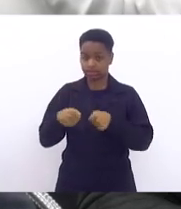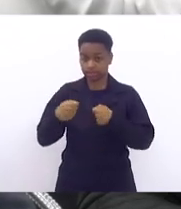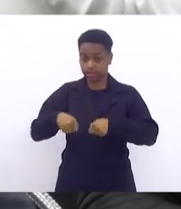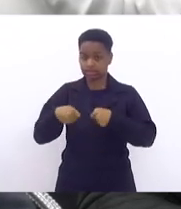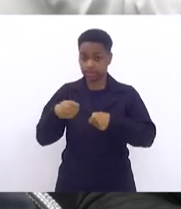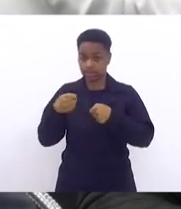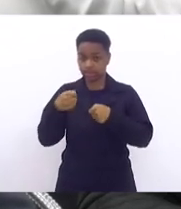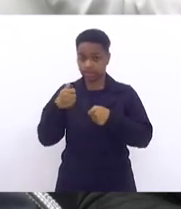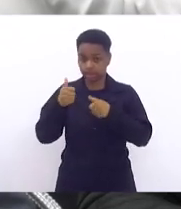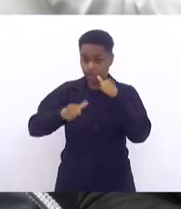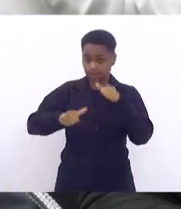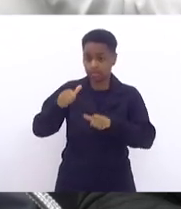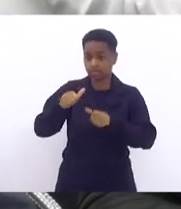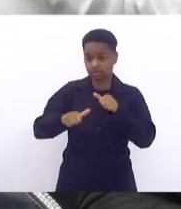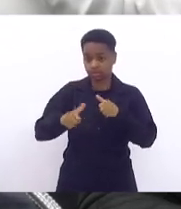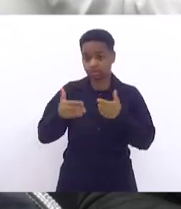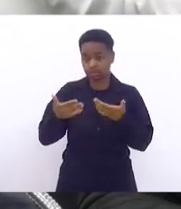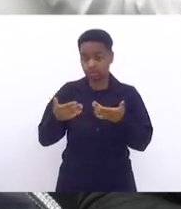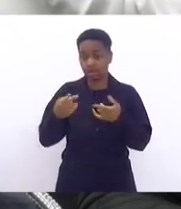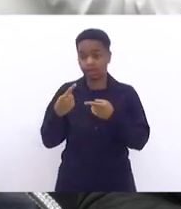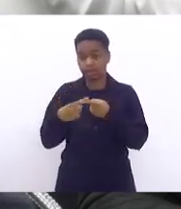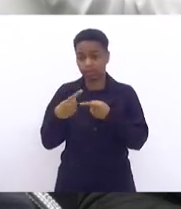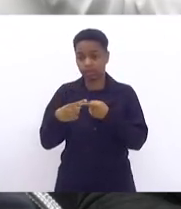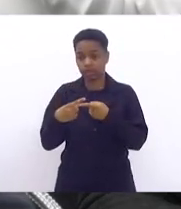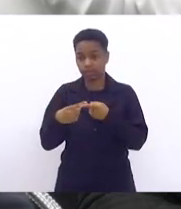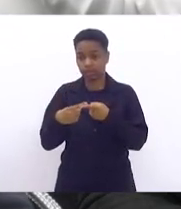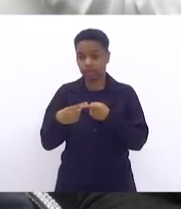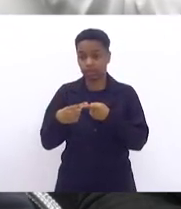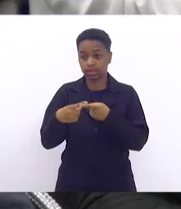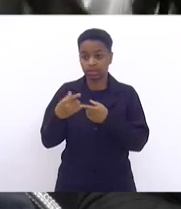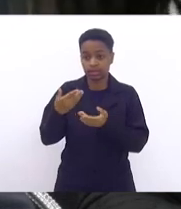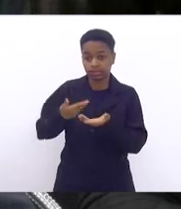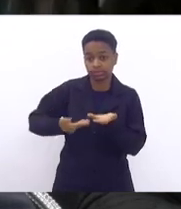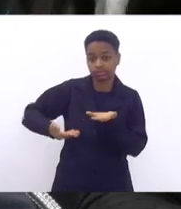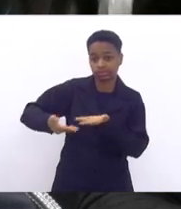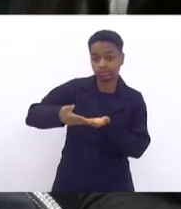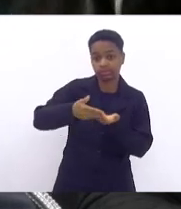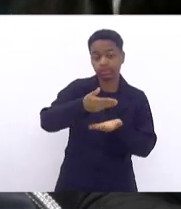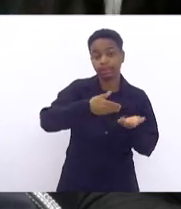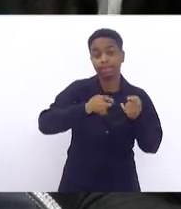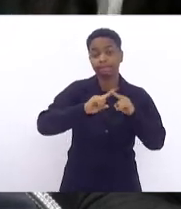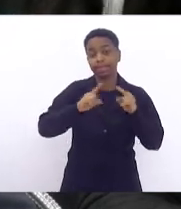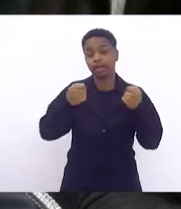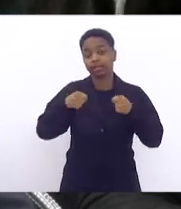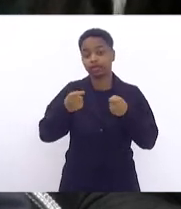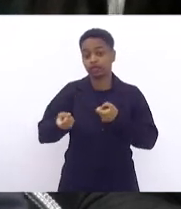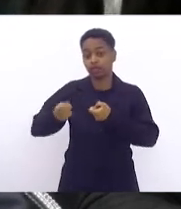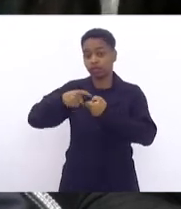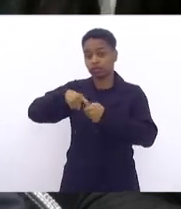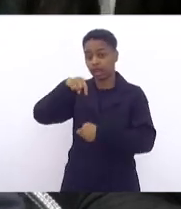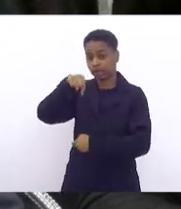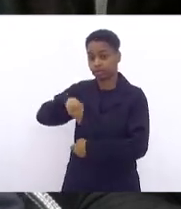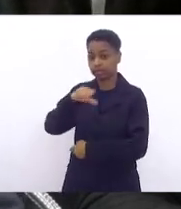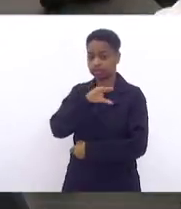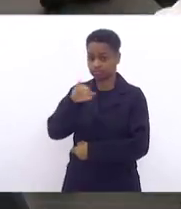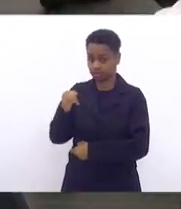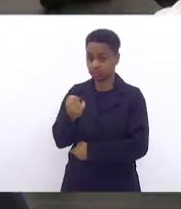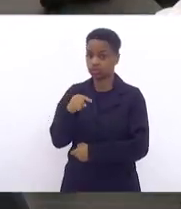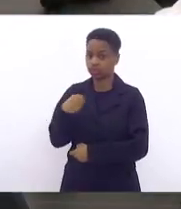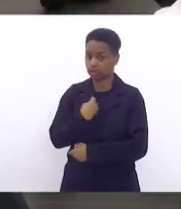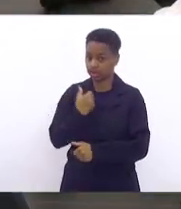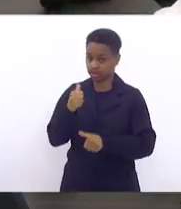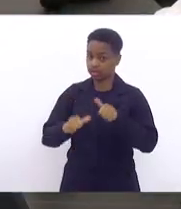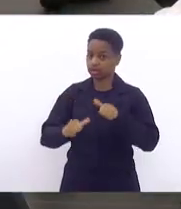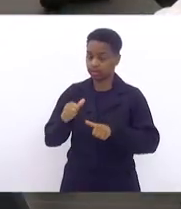falei só, ele tramita. Isso, não, porque ele não só ele tramita, como eu entendo que ele tem que voltar, tem que voltar na tramitação. Para CCJ. Bem observado, deputado Flávio Serafim. E é melhor do